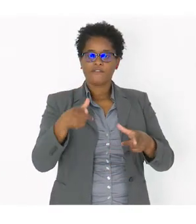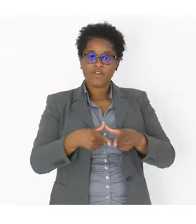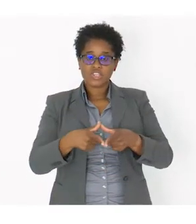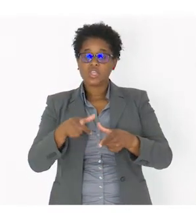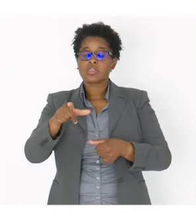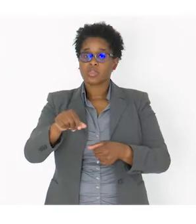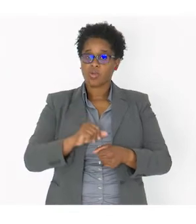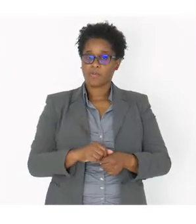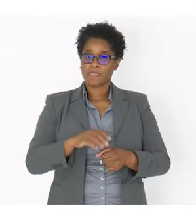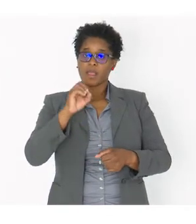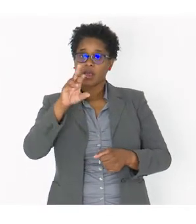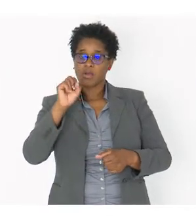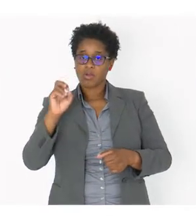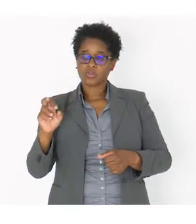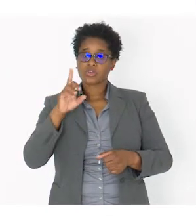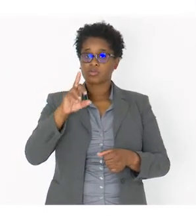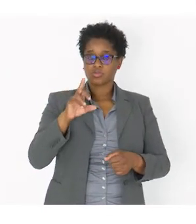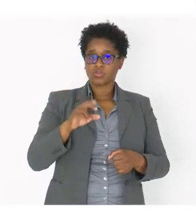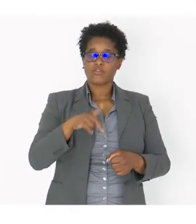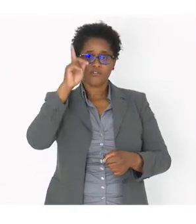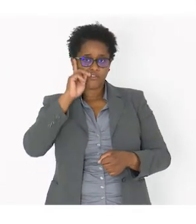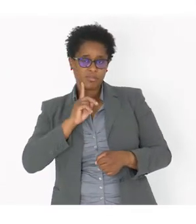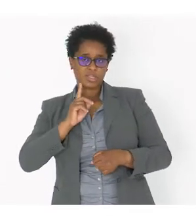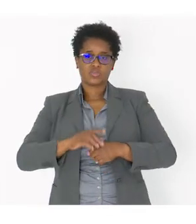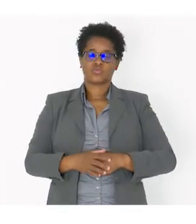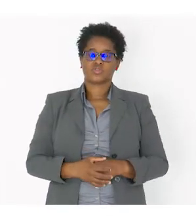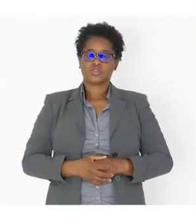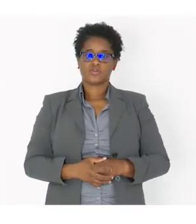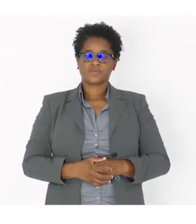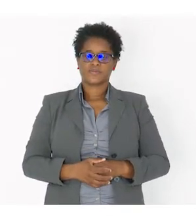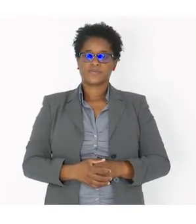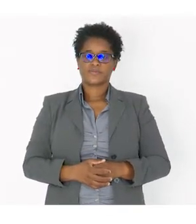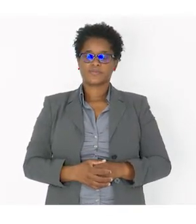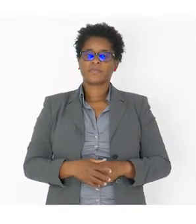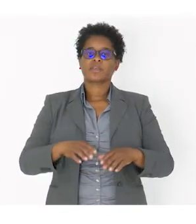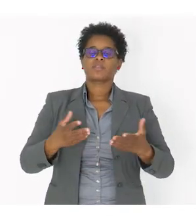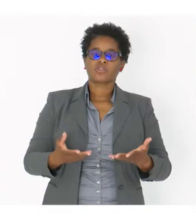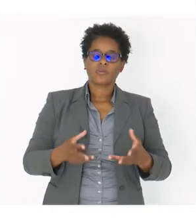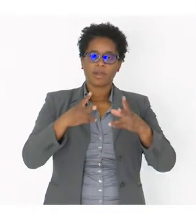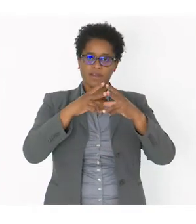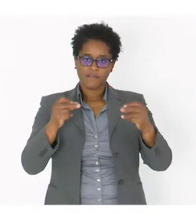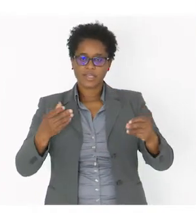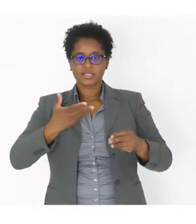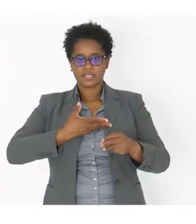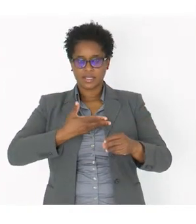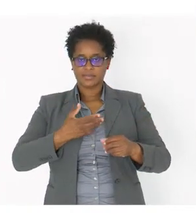são órgãos reprodutores femininos. E para a frase